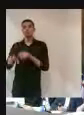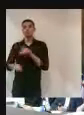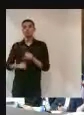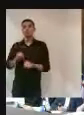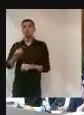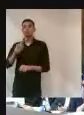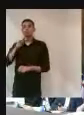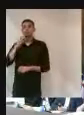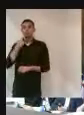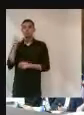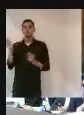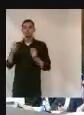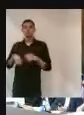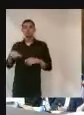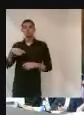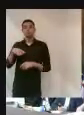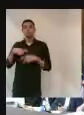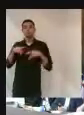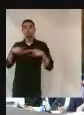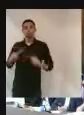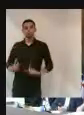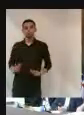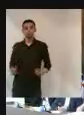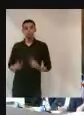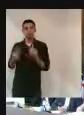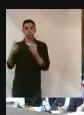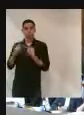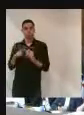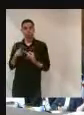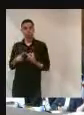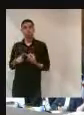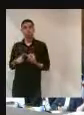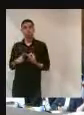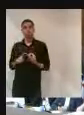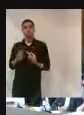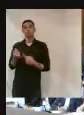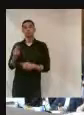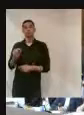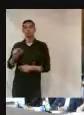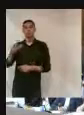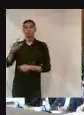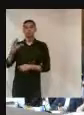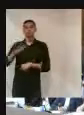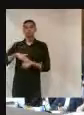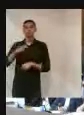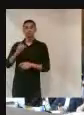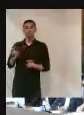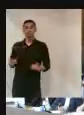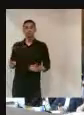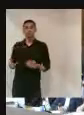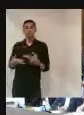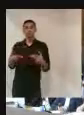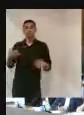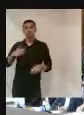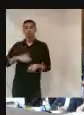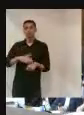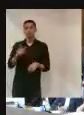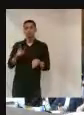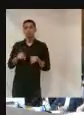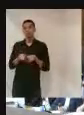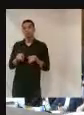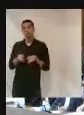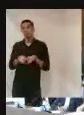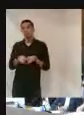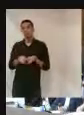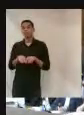de ter dignidade, assim como ter contratos. Aumentar a renda dos catadores através da comercialização. Modernizar os equipamentos de processamento de